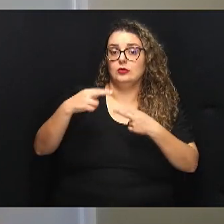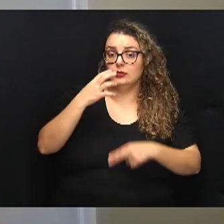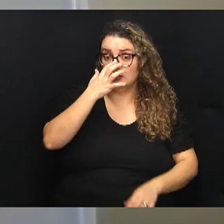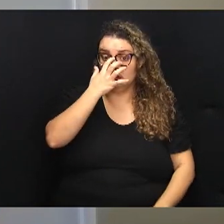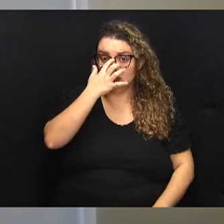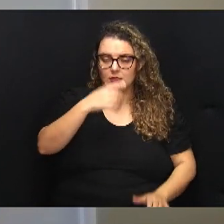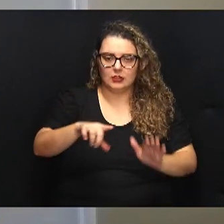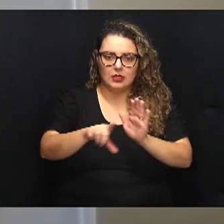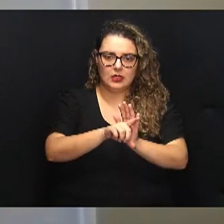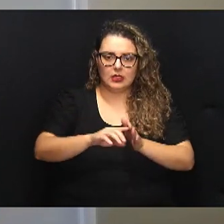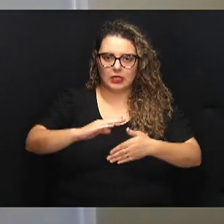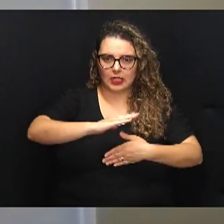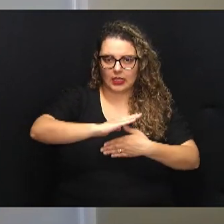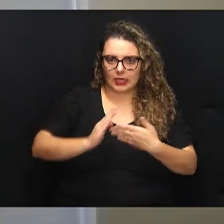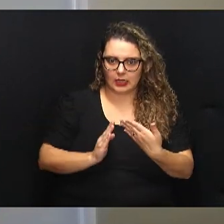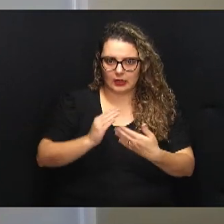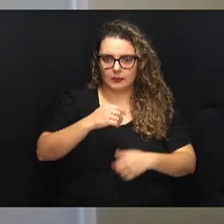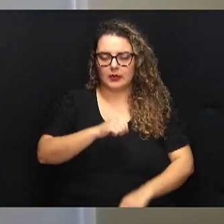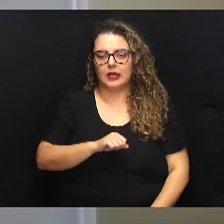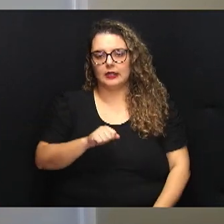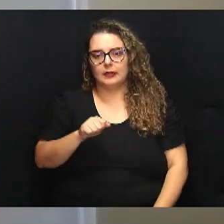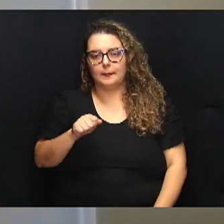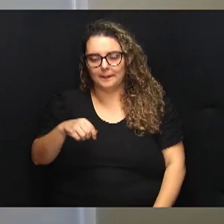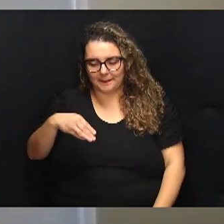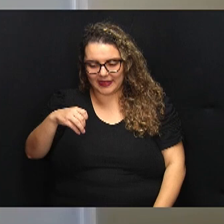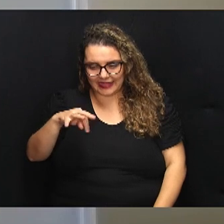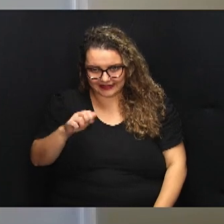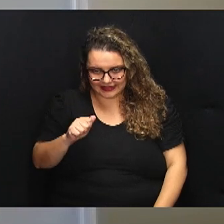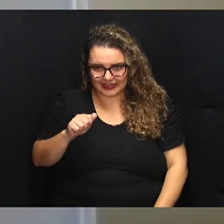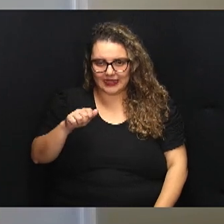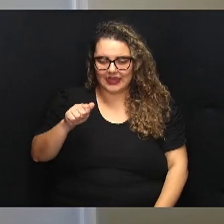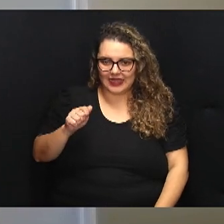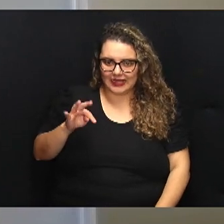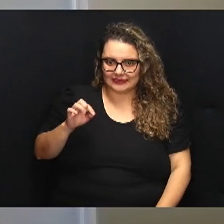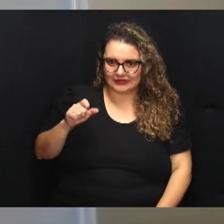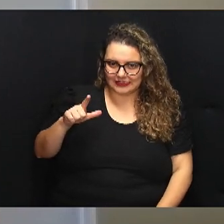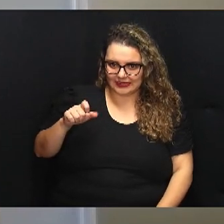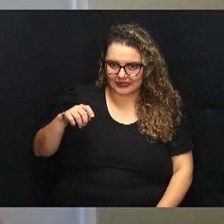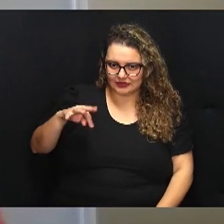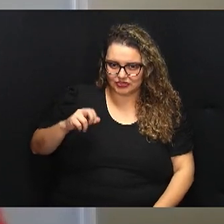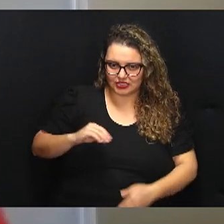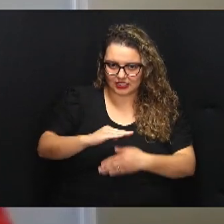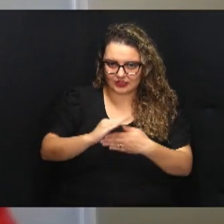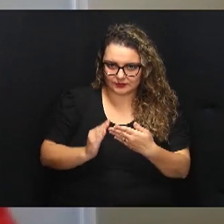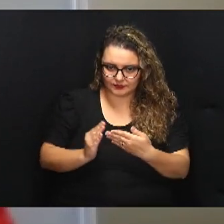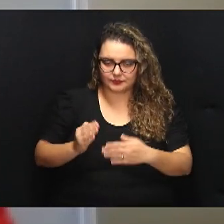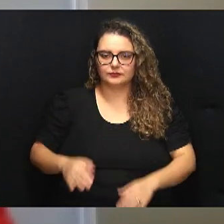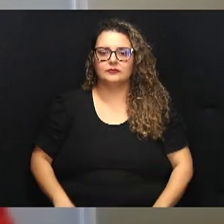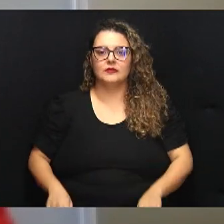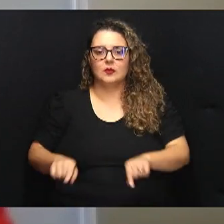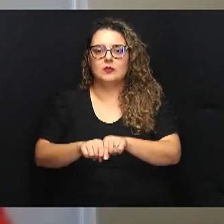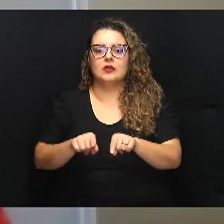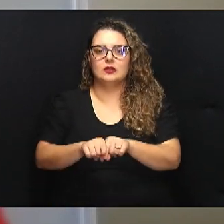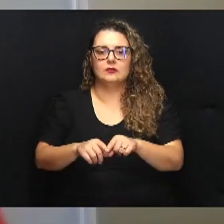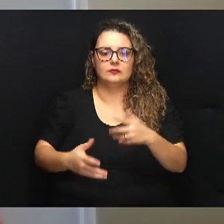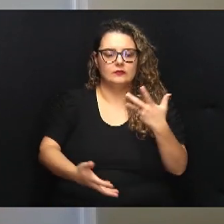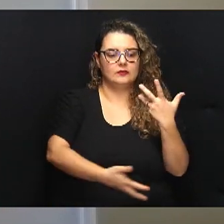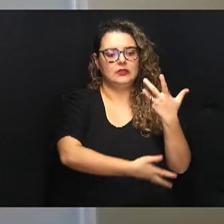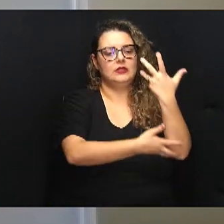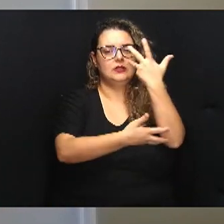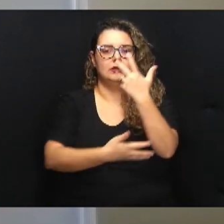Mata Atlântica, que define os procedimentos para aprovação de supressão eventual de